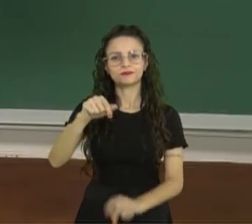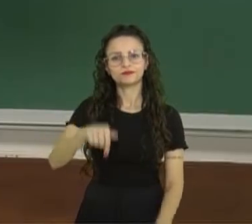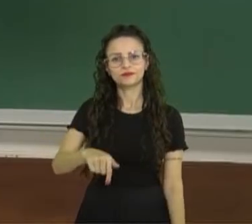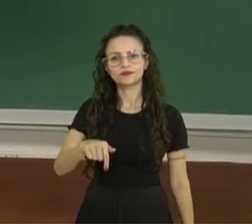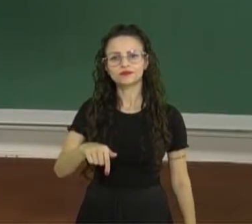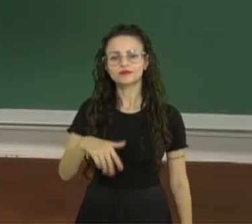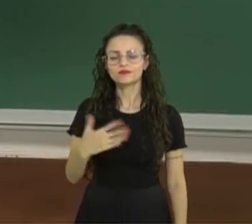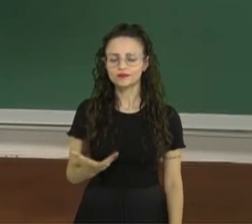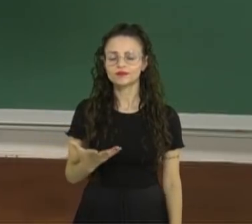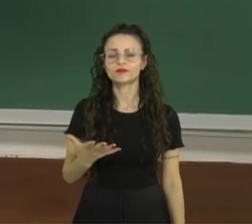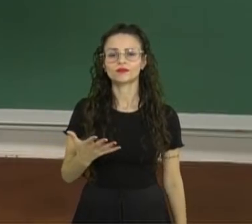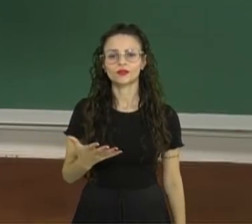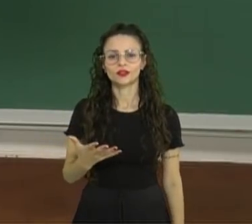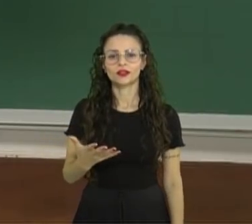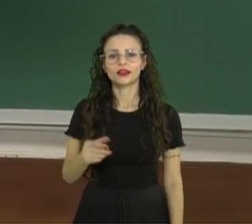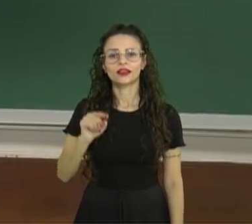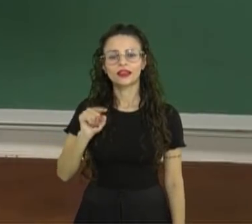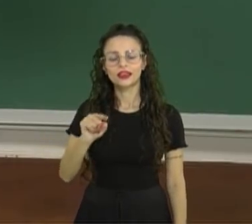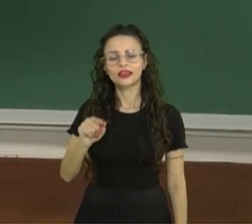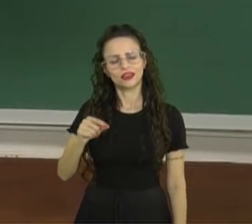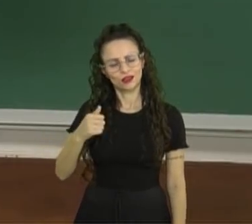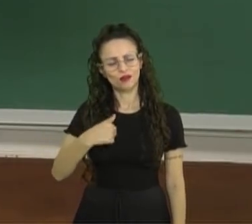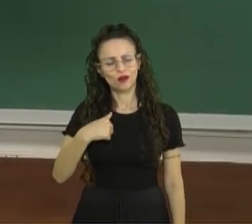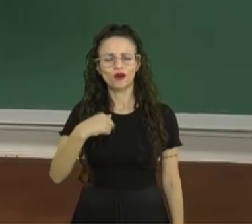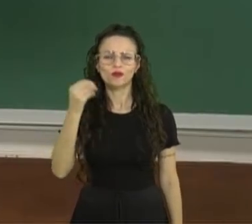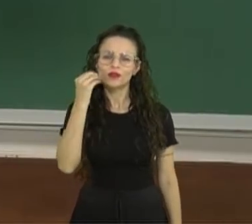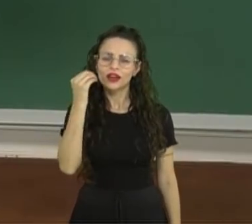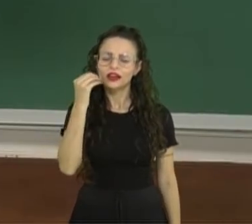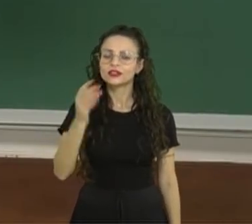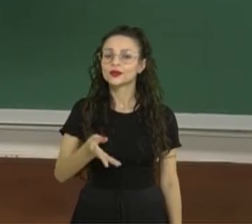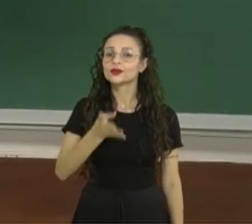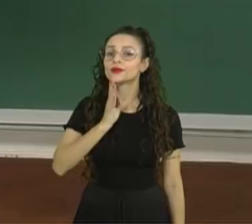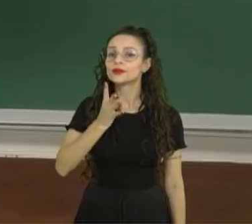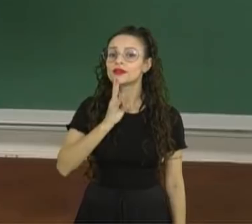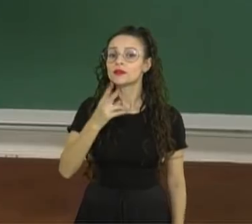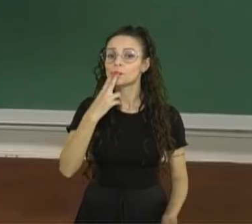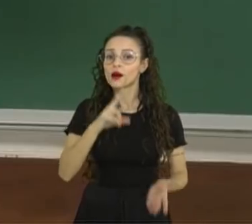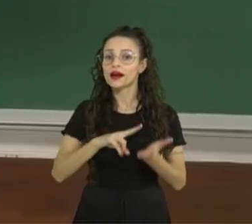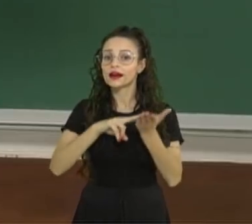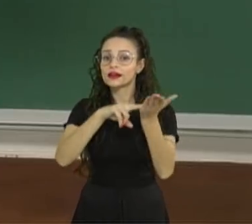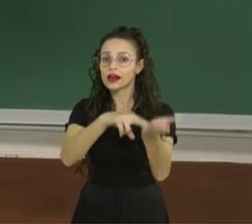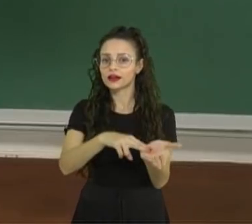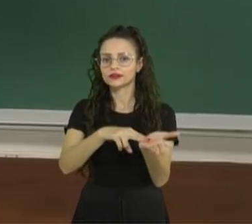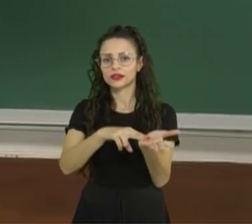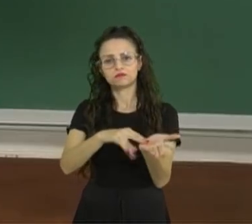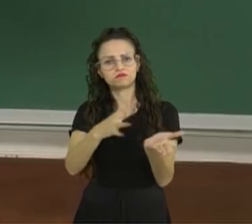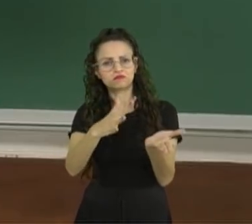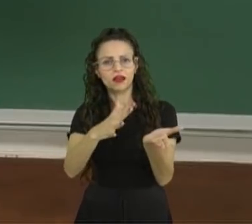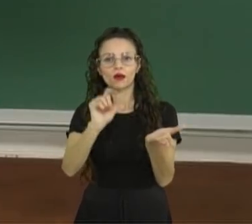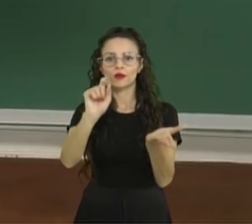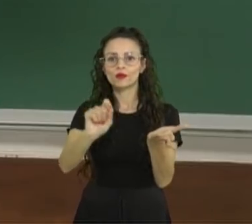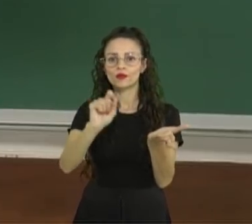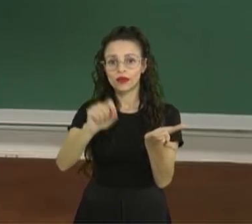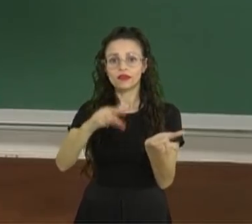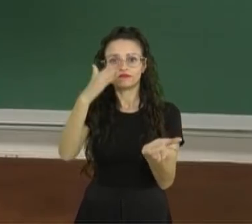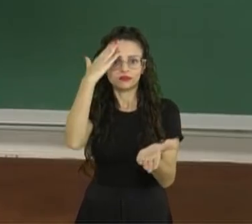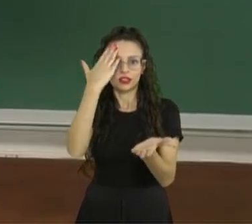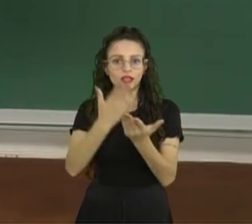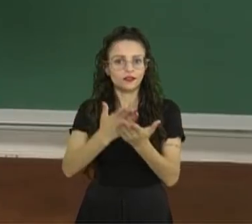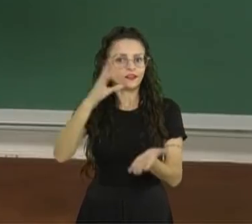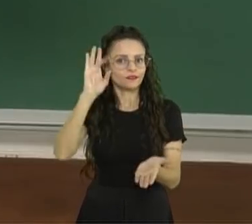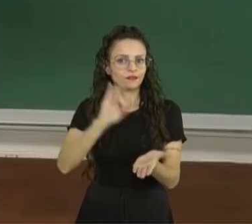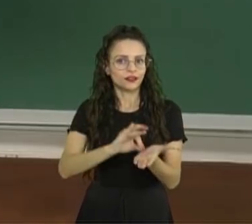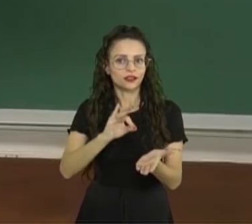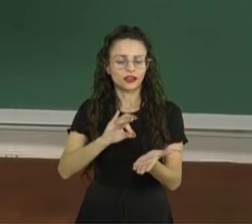Paraná, no Museu Mumar, eu tive uma oportunidade de conhecer uma carta, acredita-se que seja real essa